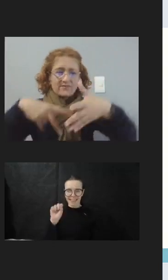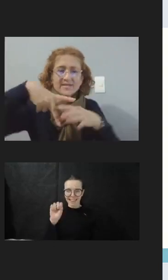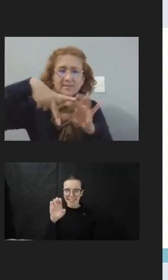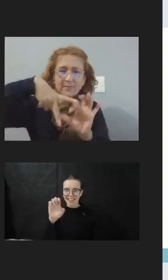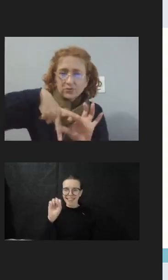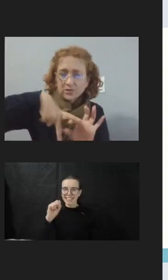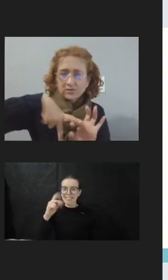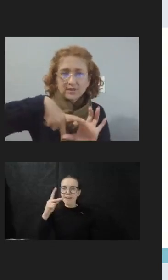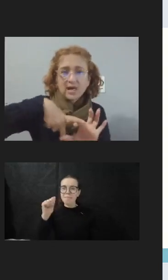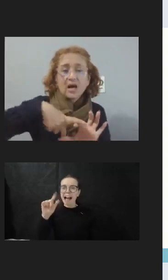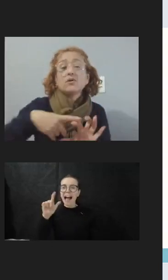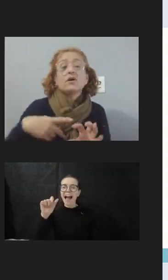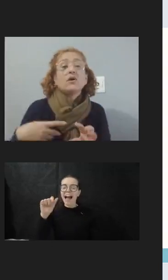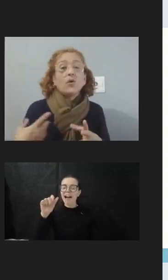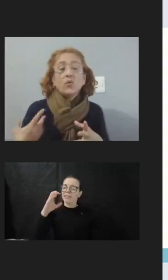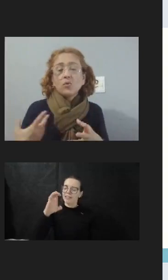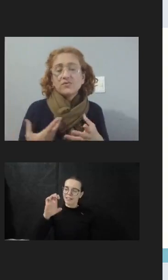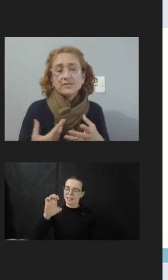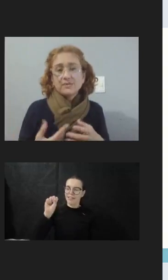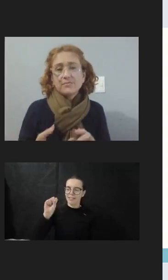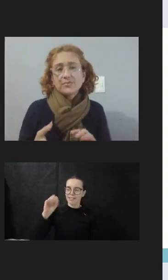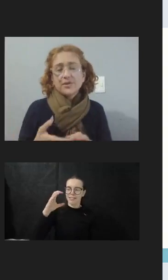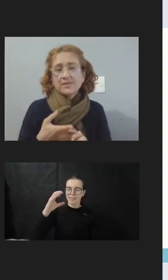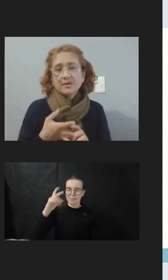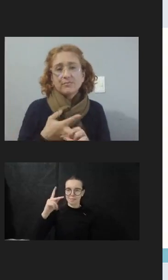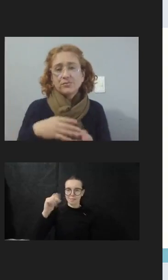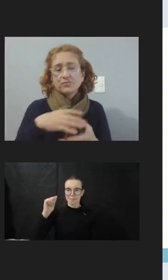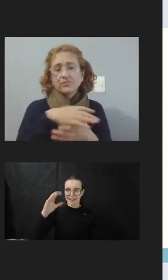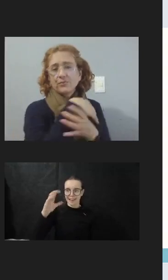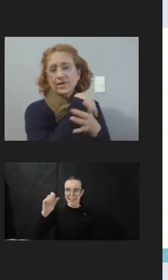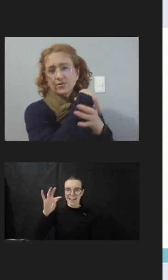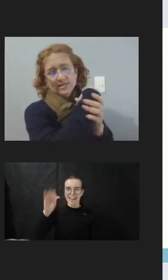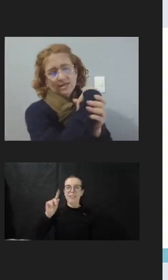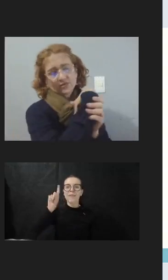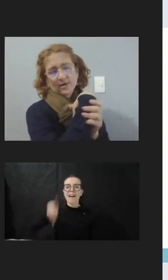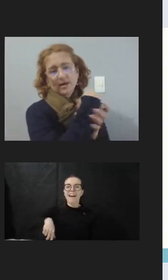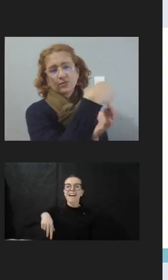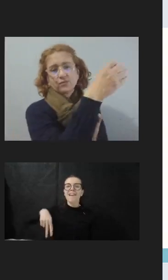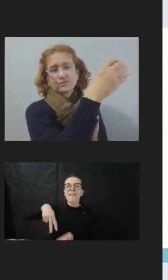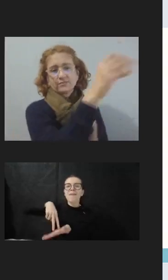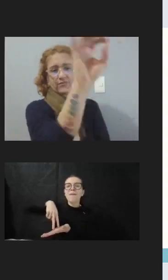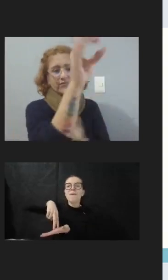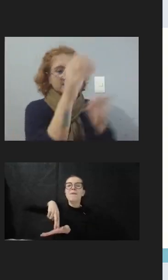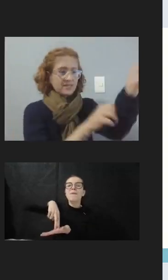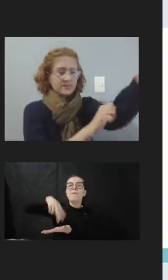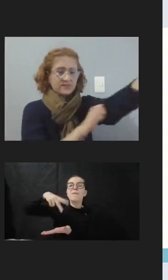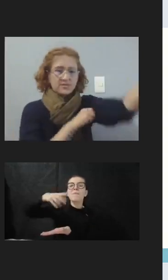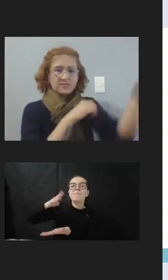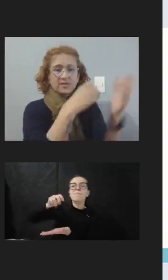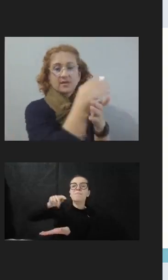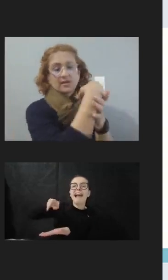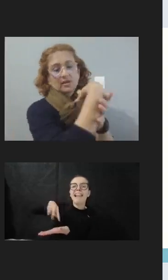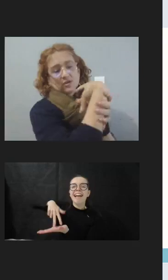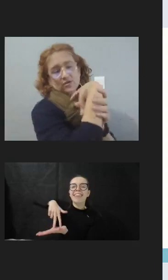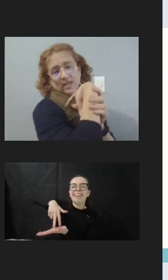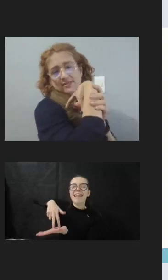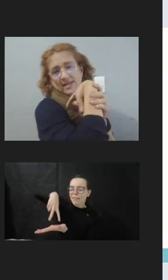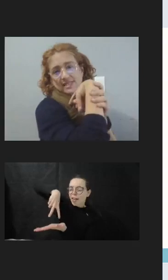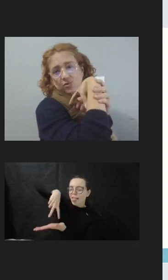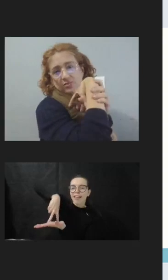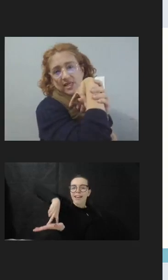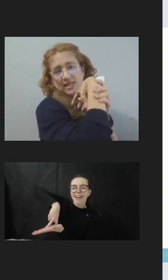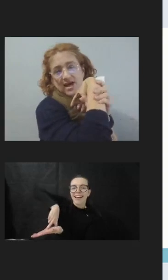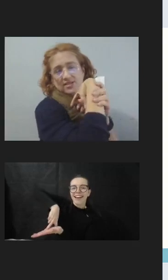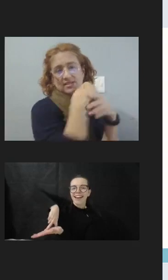você faz a abertura total. Ou você, por exemplo, alguém consegue tocar vou fazer aqui para vocês verem. Ter